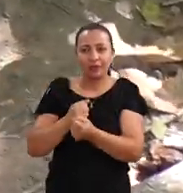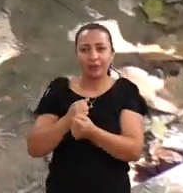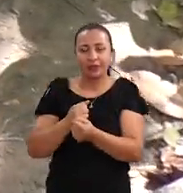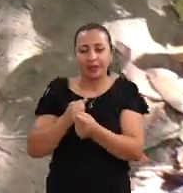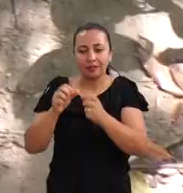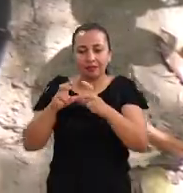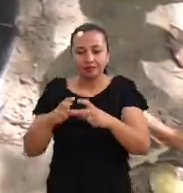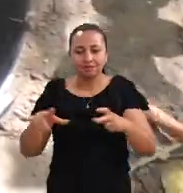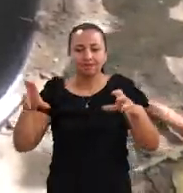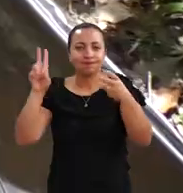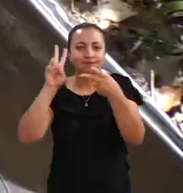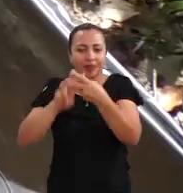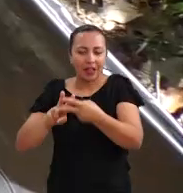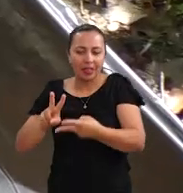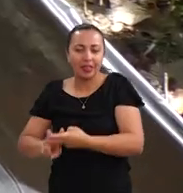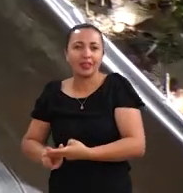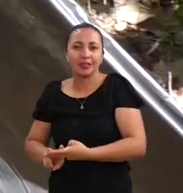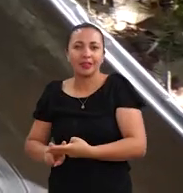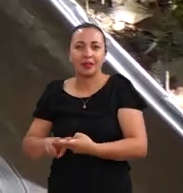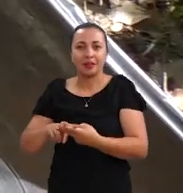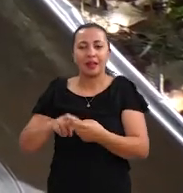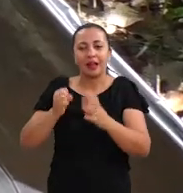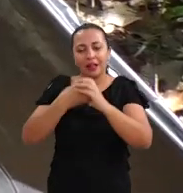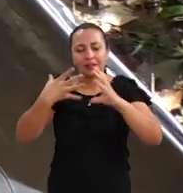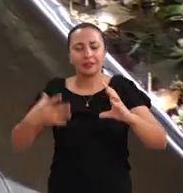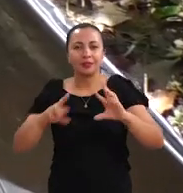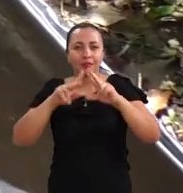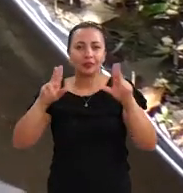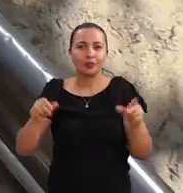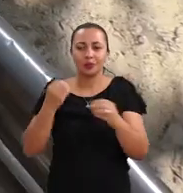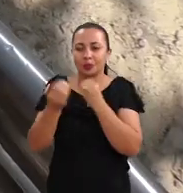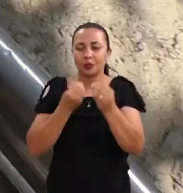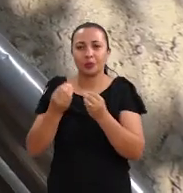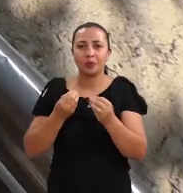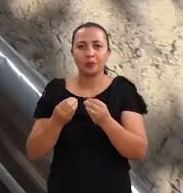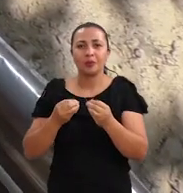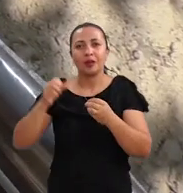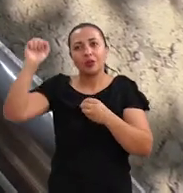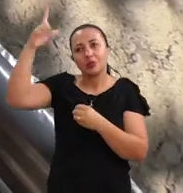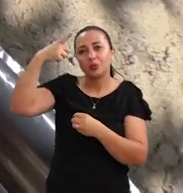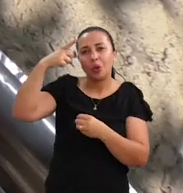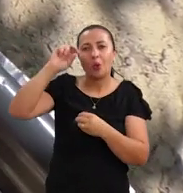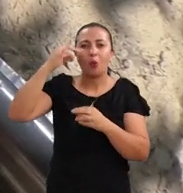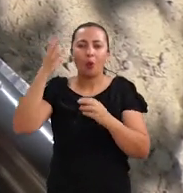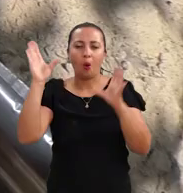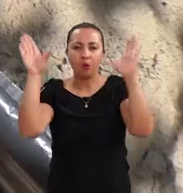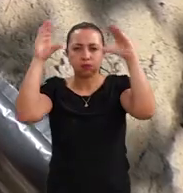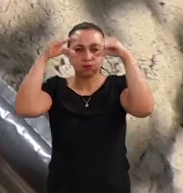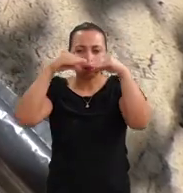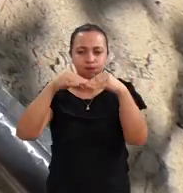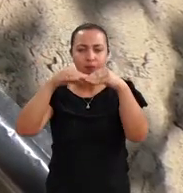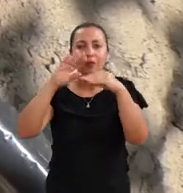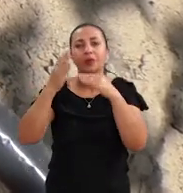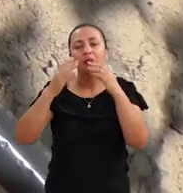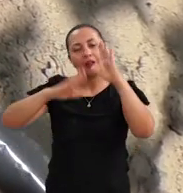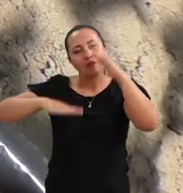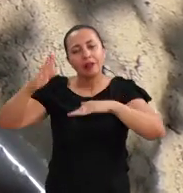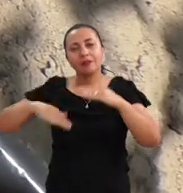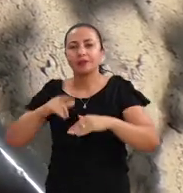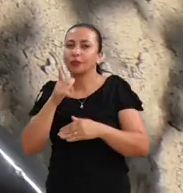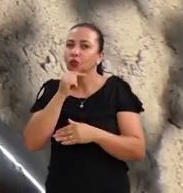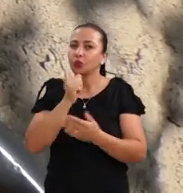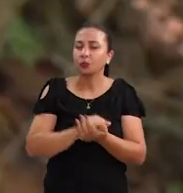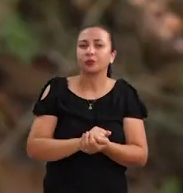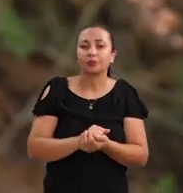é a instalação de armadilhas em áreas que têm características físicas diferentes, como maior incidência de sol ou de sombra e níveis variados